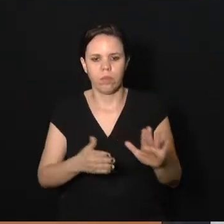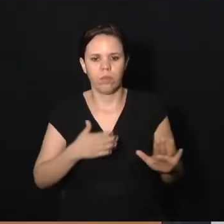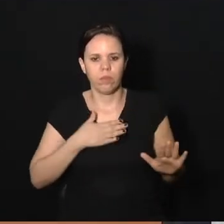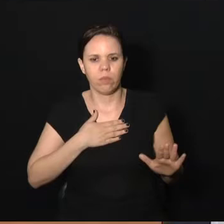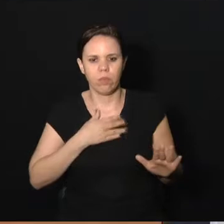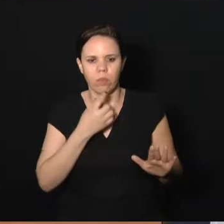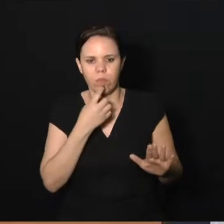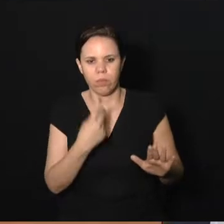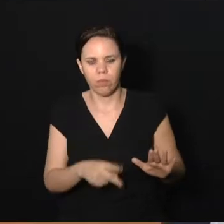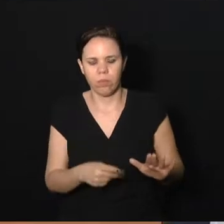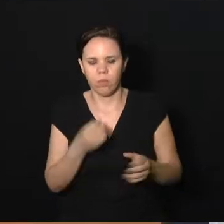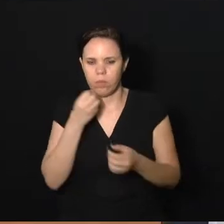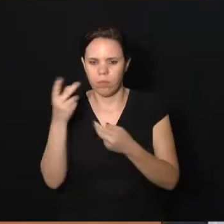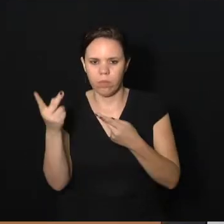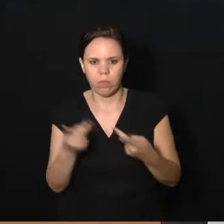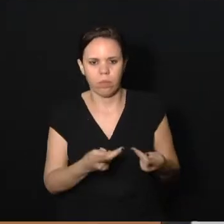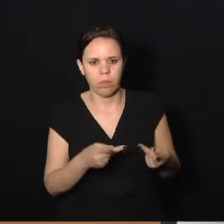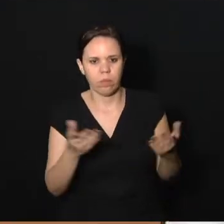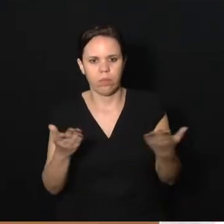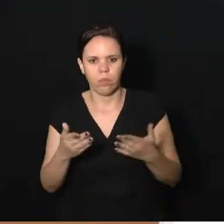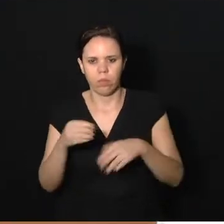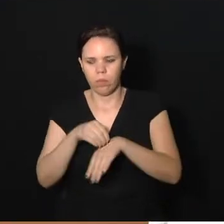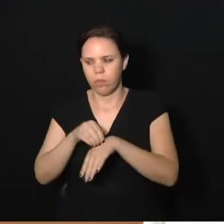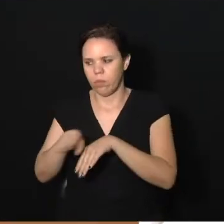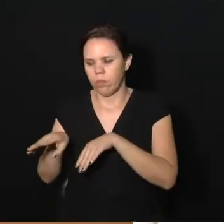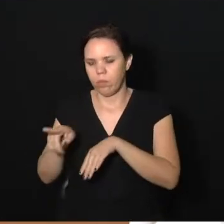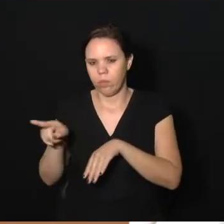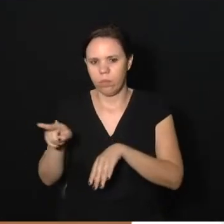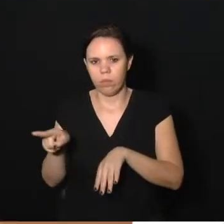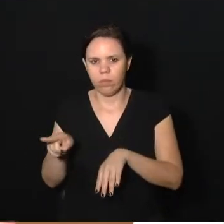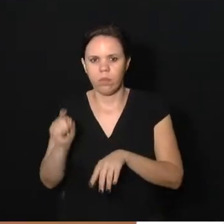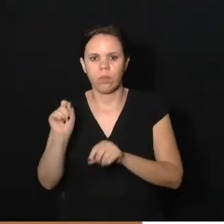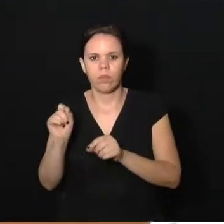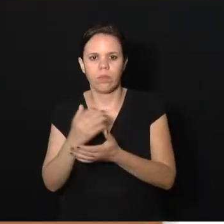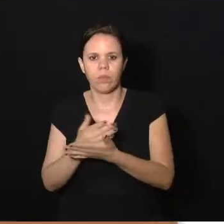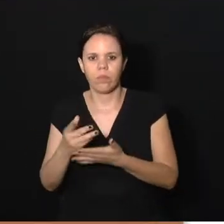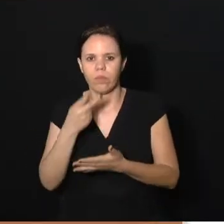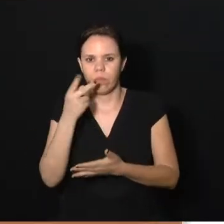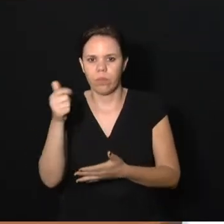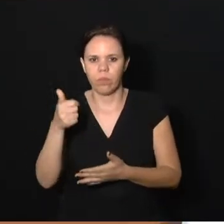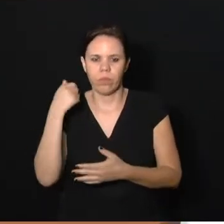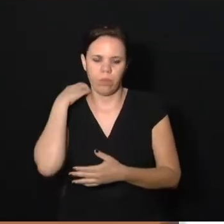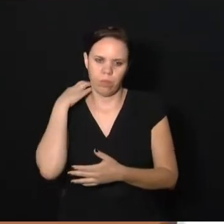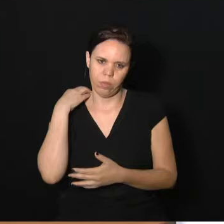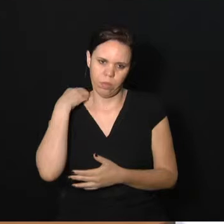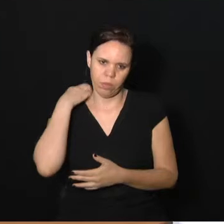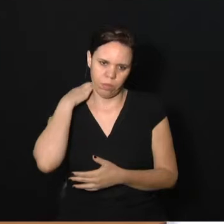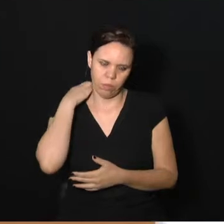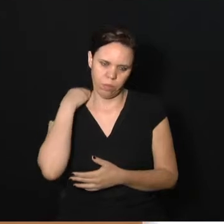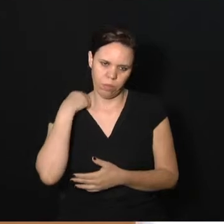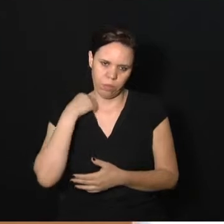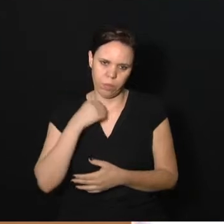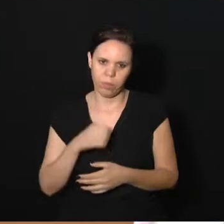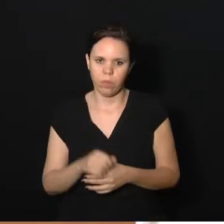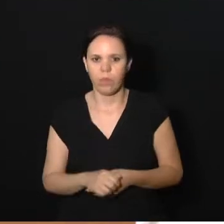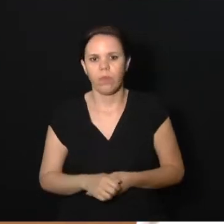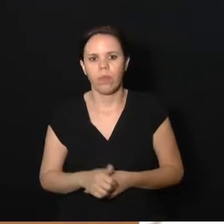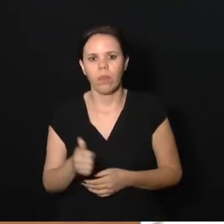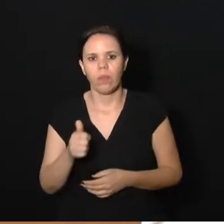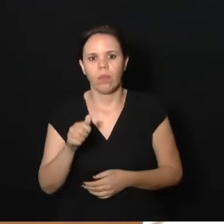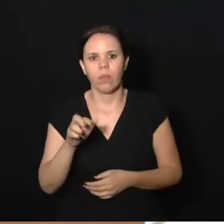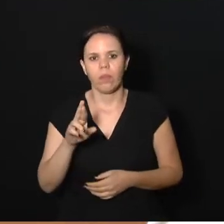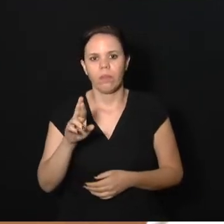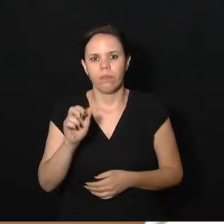E eu passo, então, agora a palavra... Quem que vai falar primeiro? A Raquel? Raquel? Então, eu passo a palavra aqui à